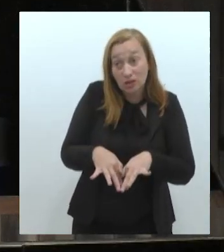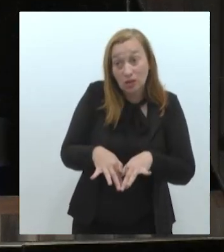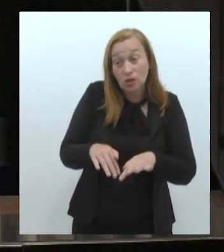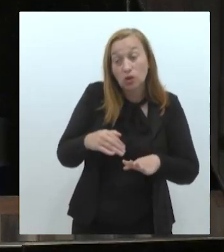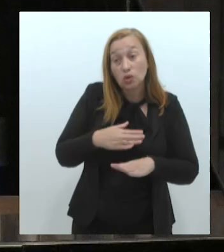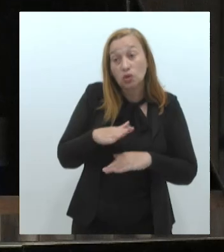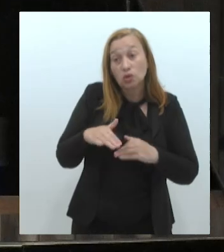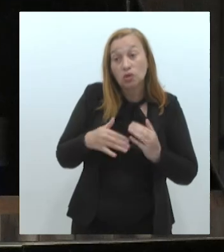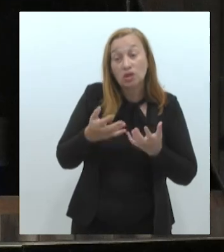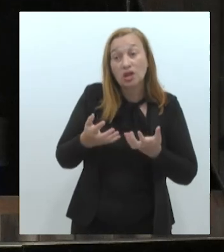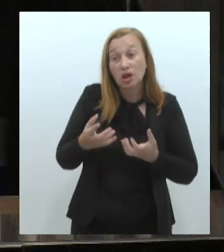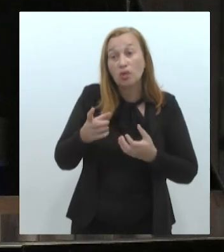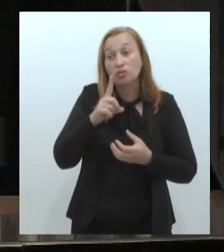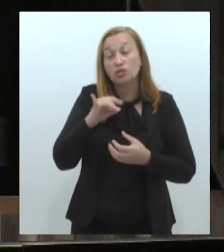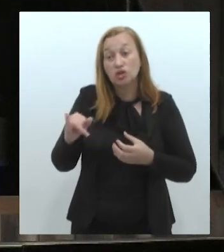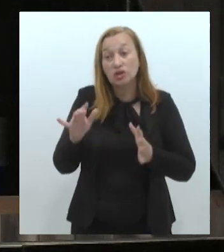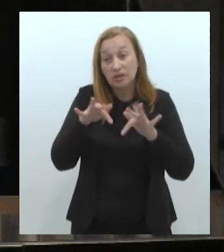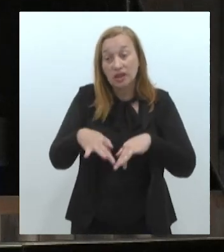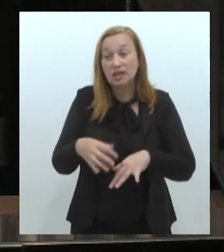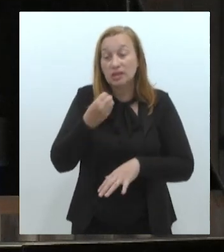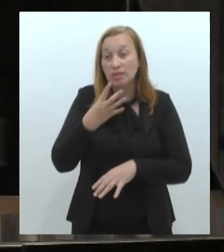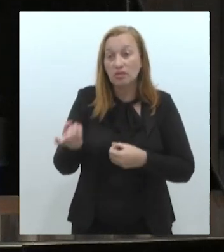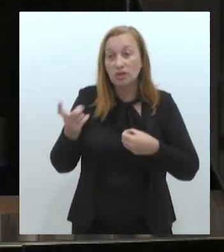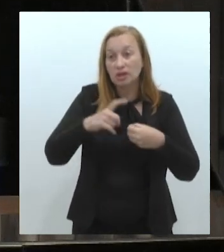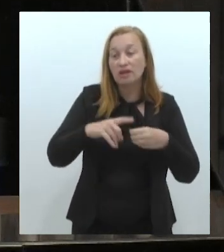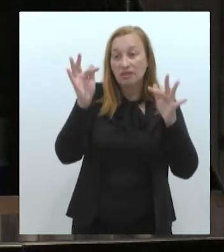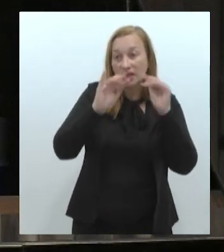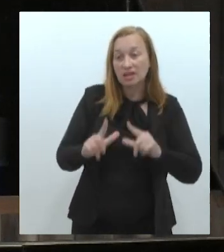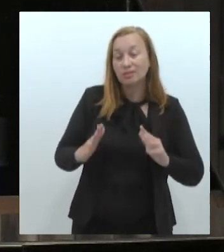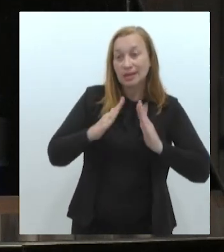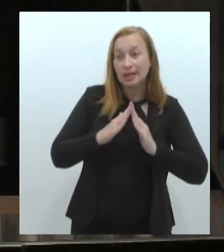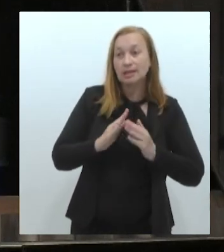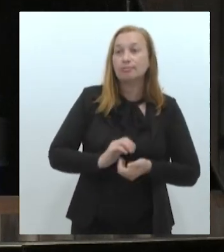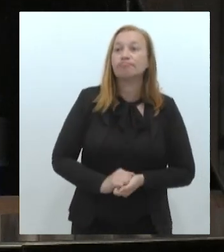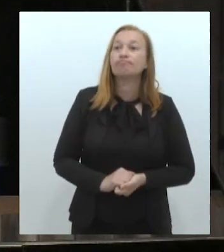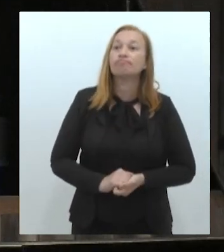mundo só quer que o dia termine bem e voltar feliz para casa.